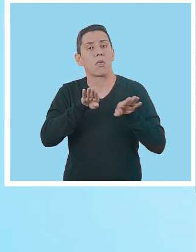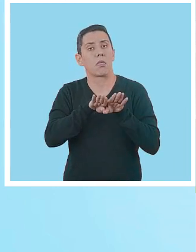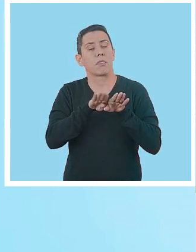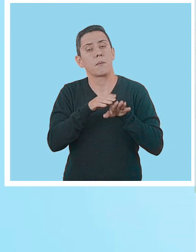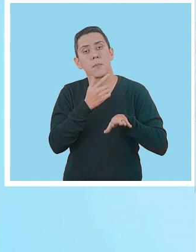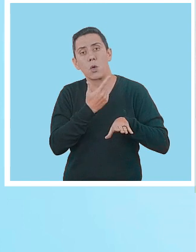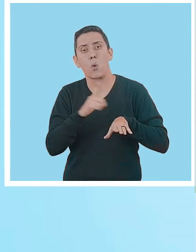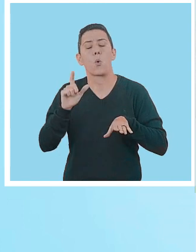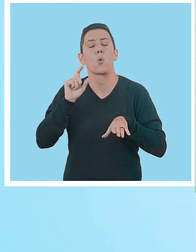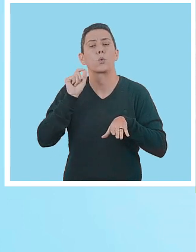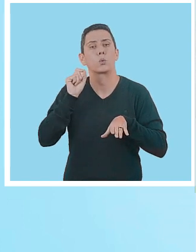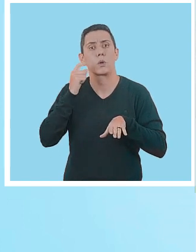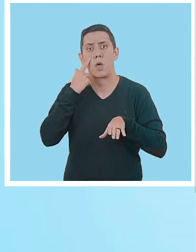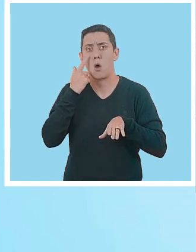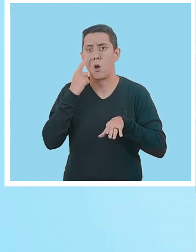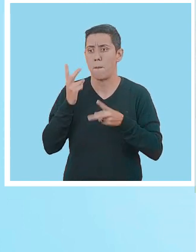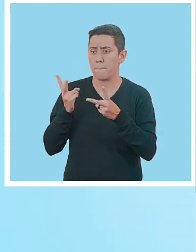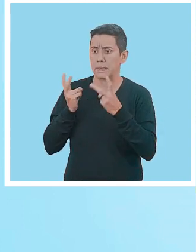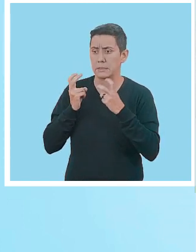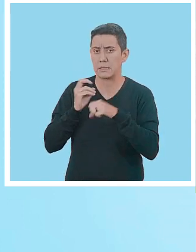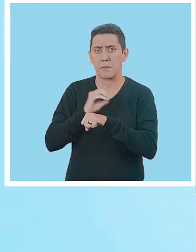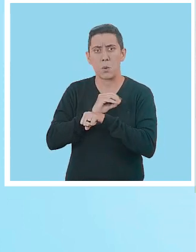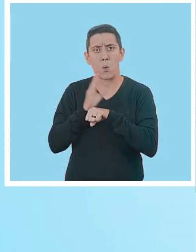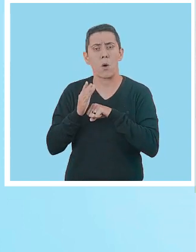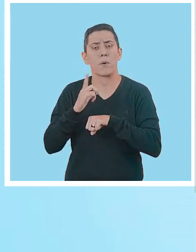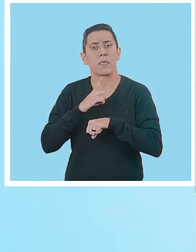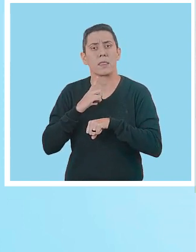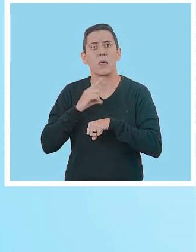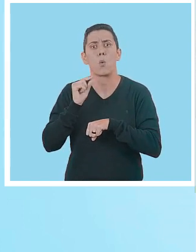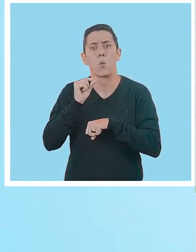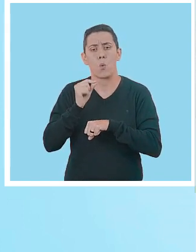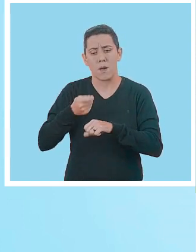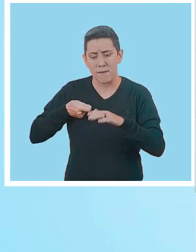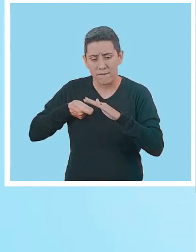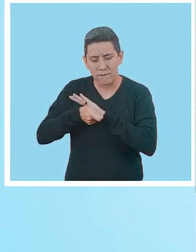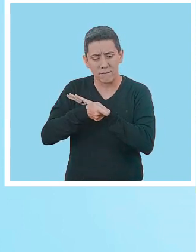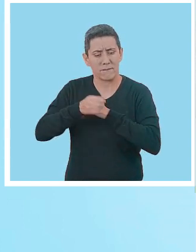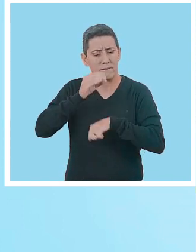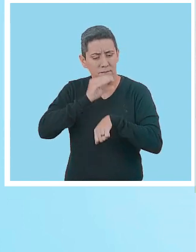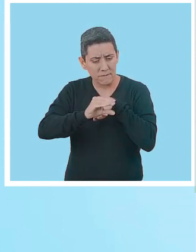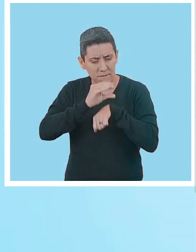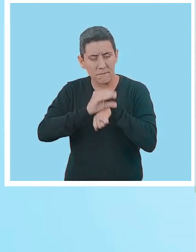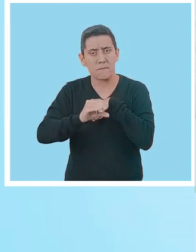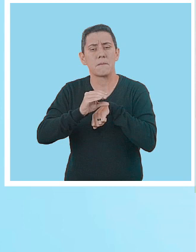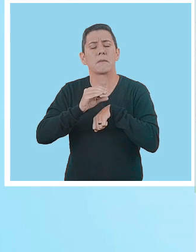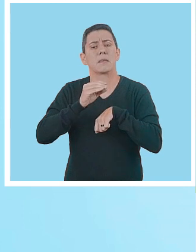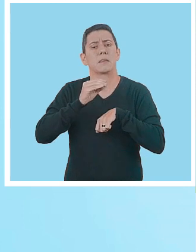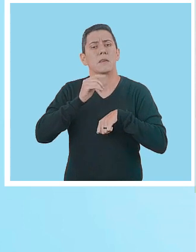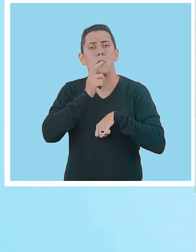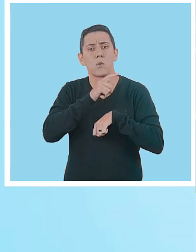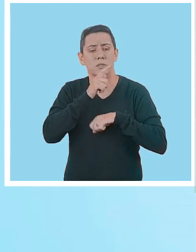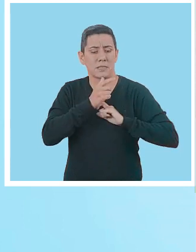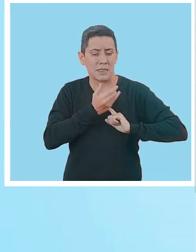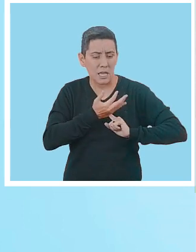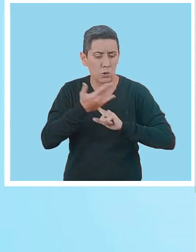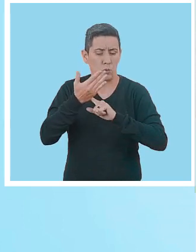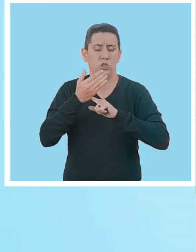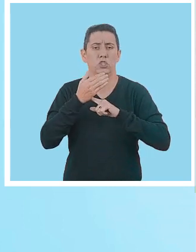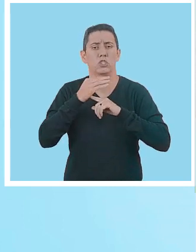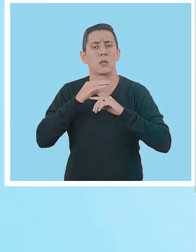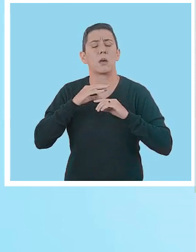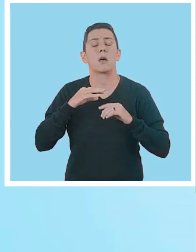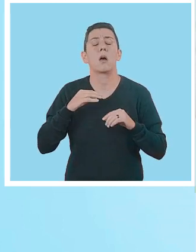o quanto a ao em investe em inovação É porque ela é a terceira terceira empresa que mais investe em pesquisa e desenvolvimento